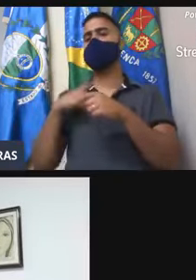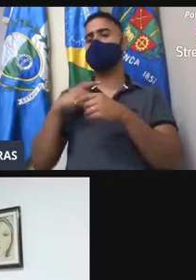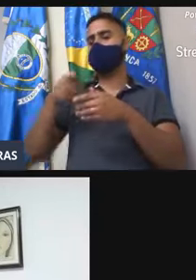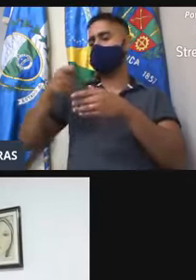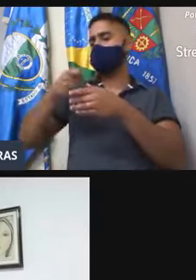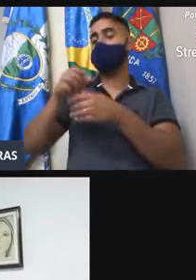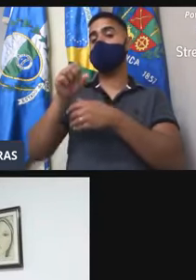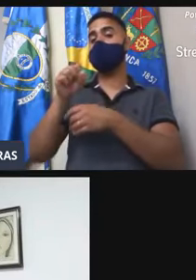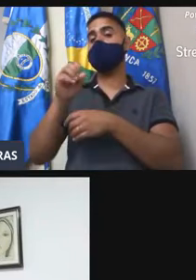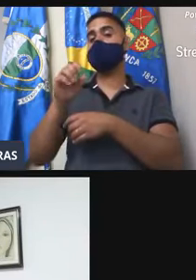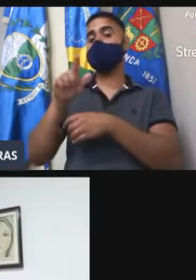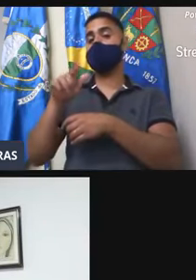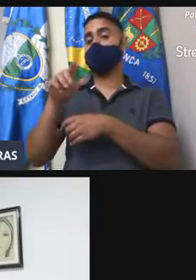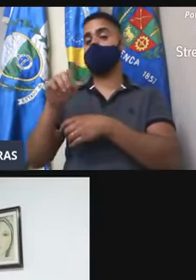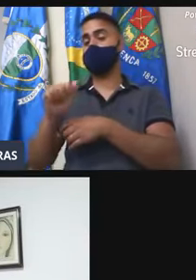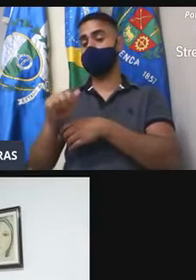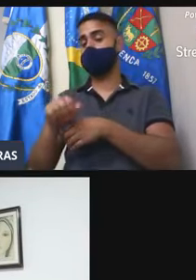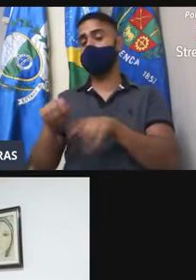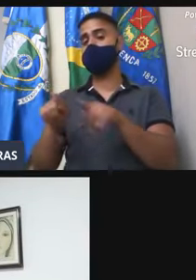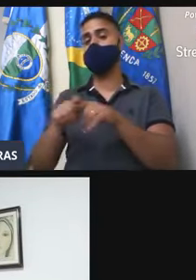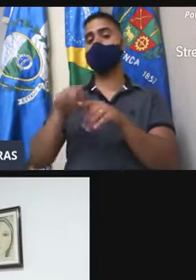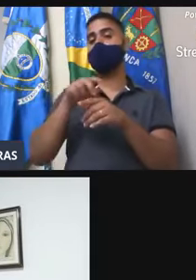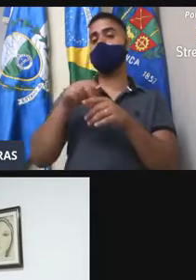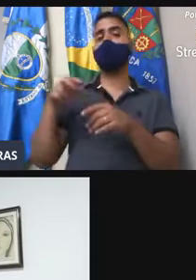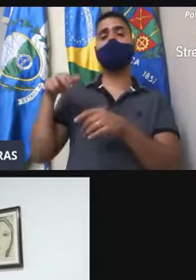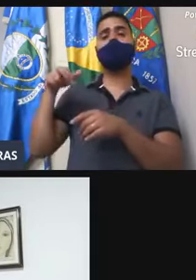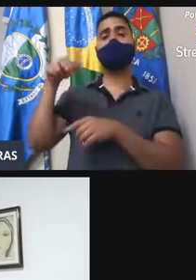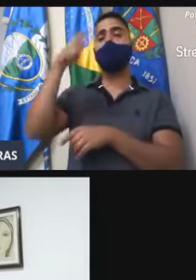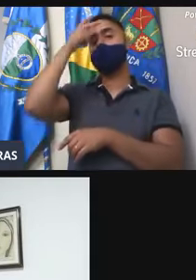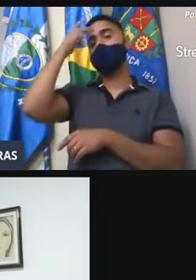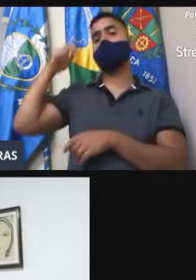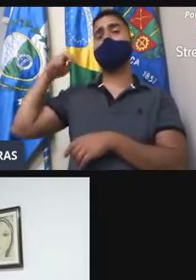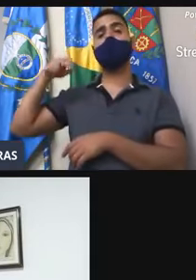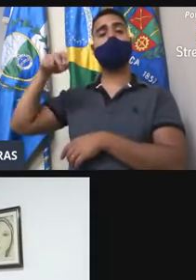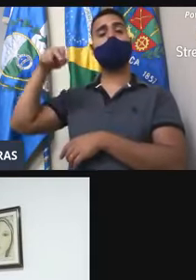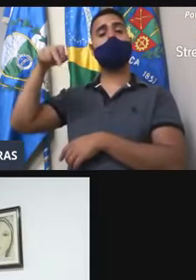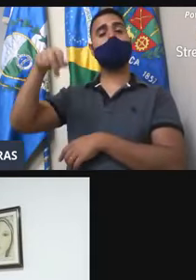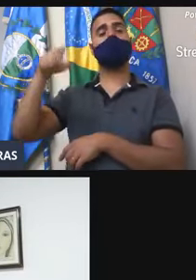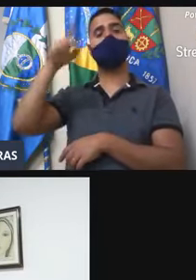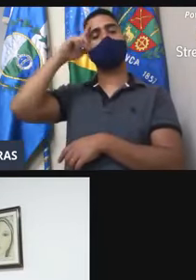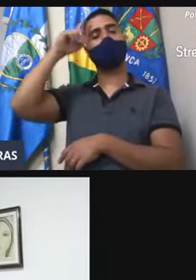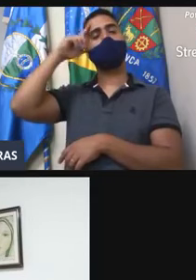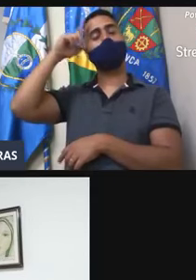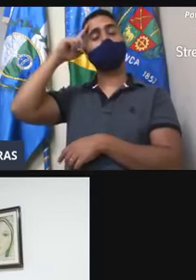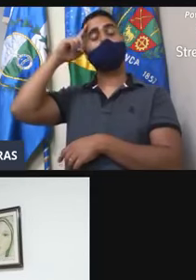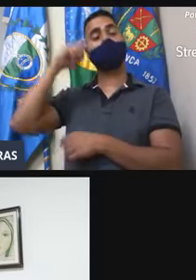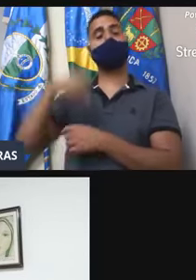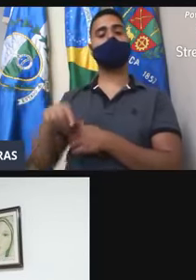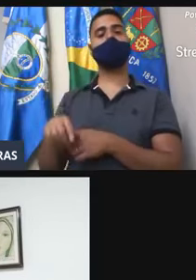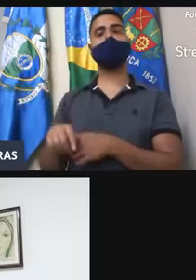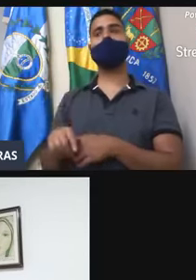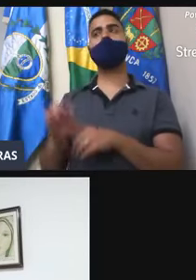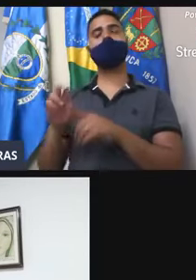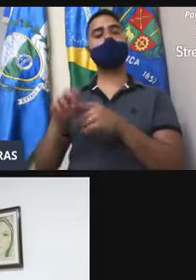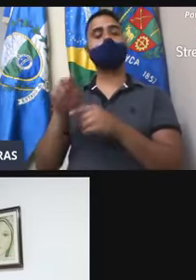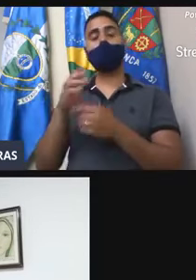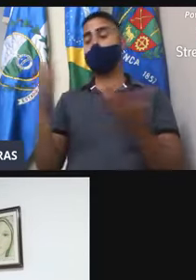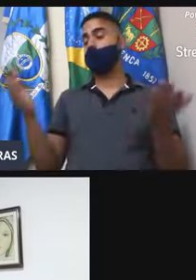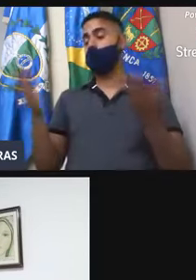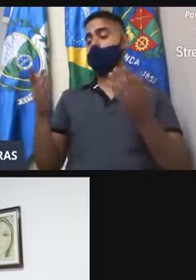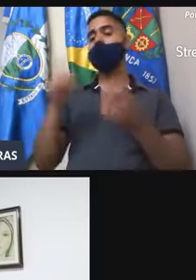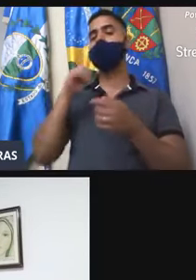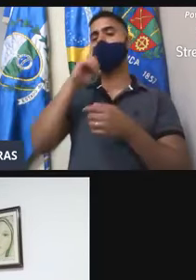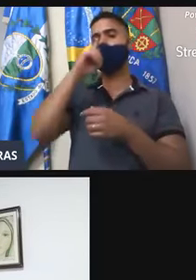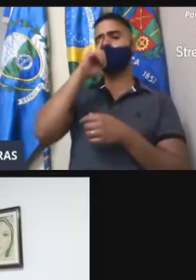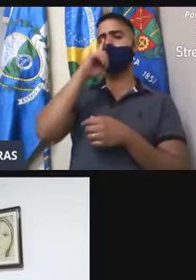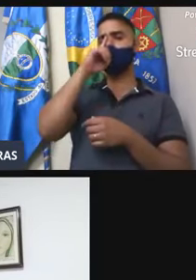a devida pintura. Vale ressaltar que a referida passarela possui um fluxo intenso de transeuntes que passam diariamente por ela e